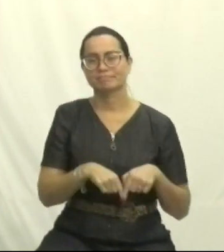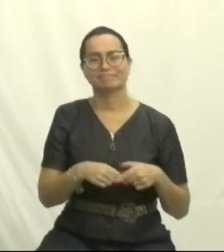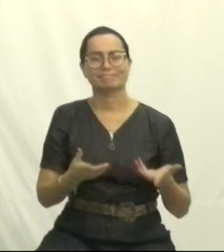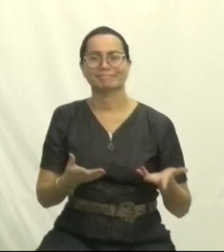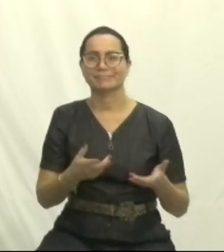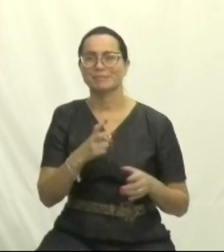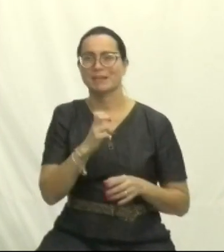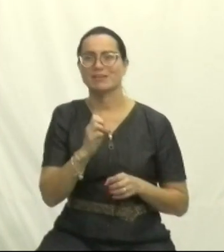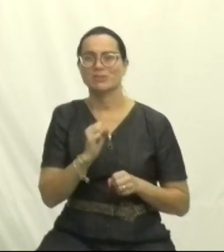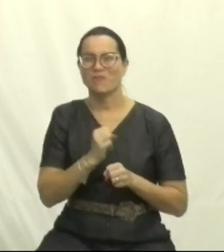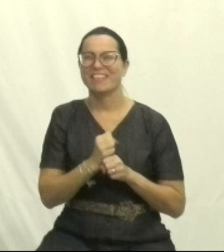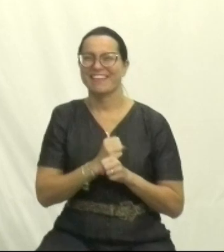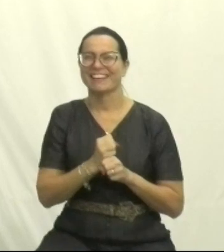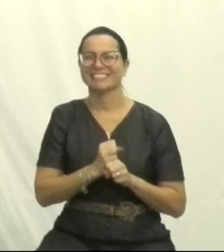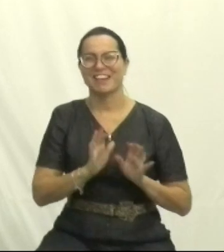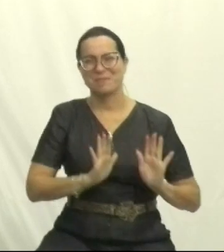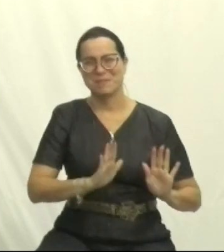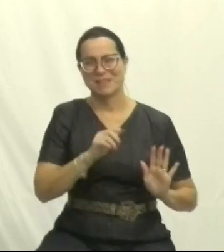mais 50 anos. Aí.